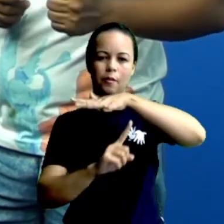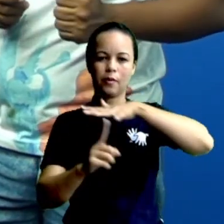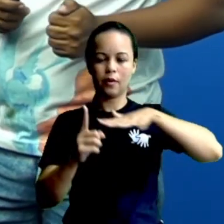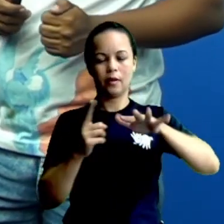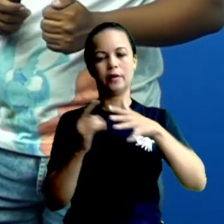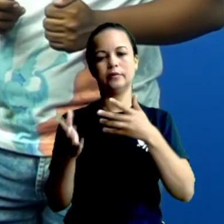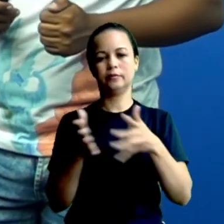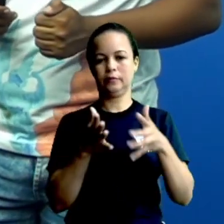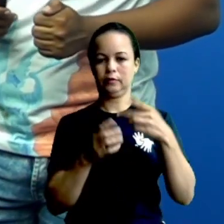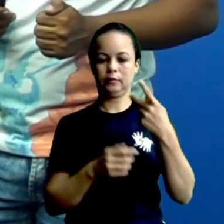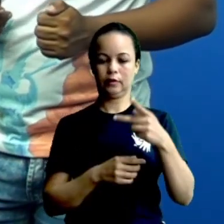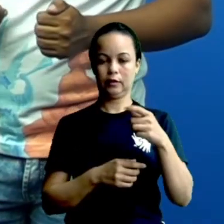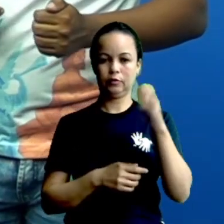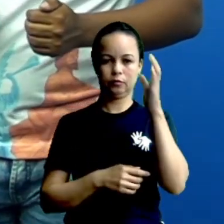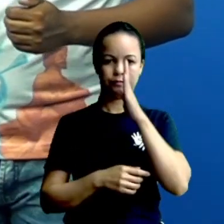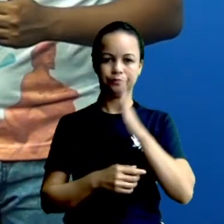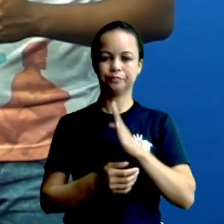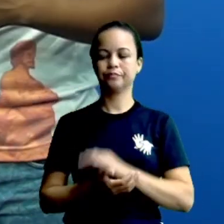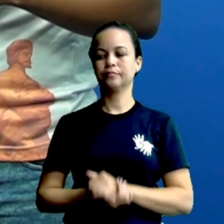do nosso ecossistema.